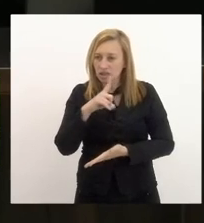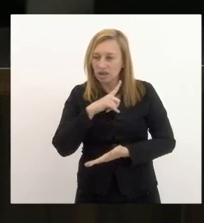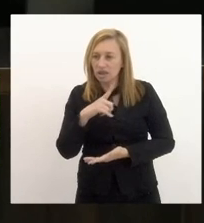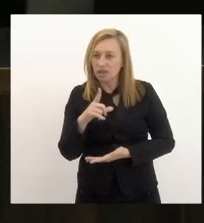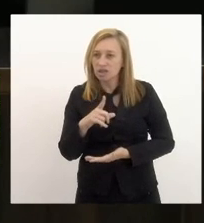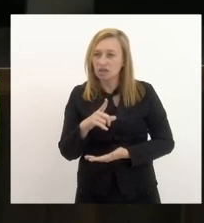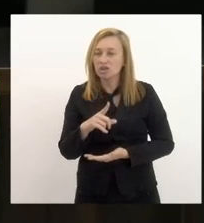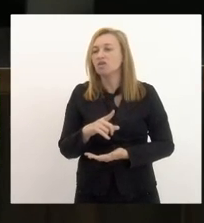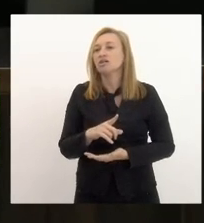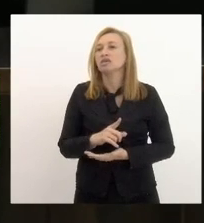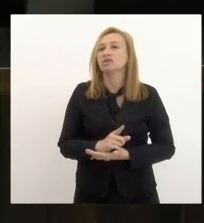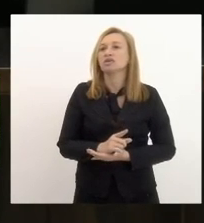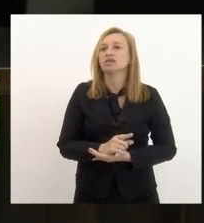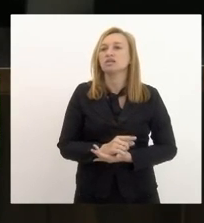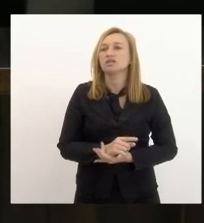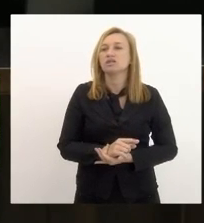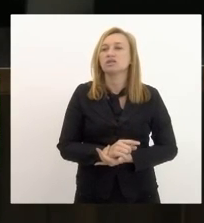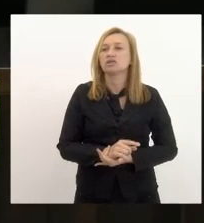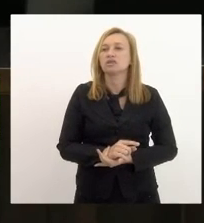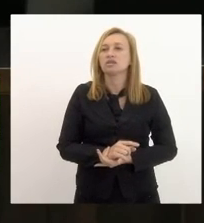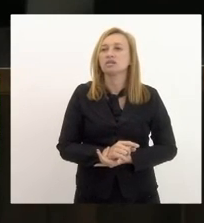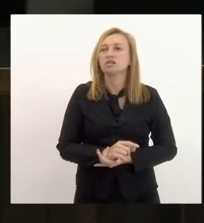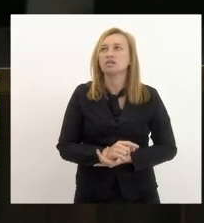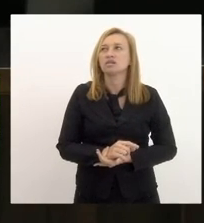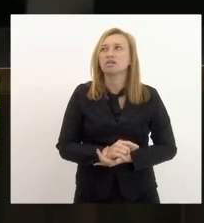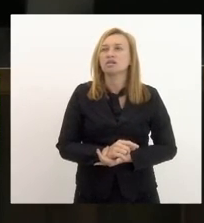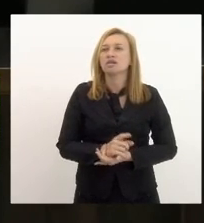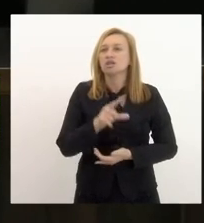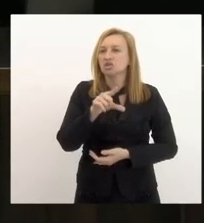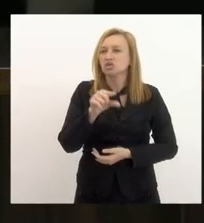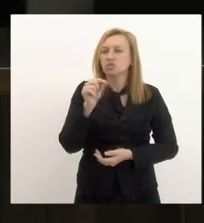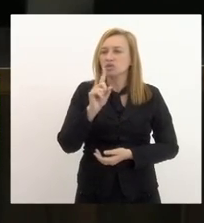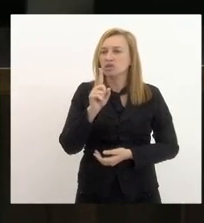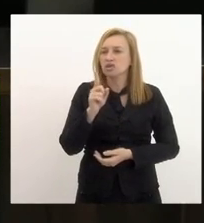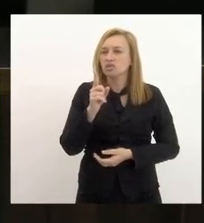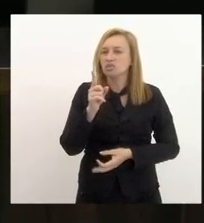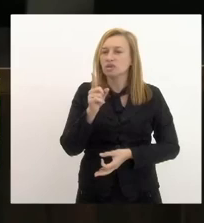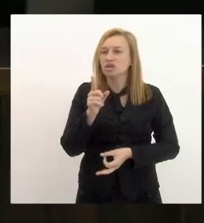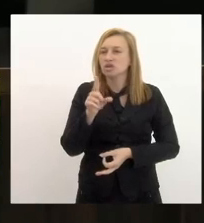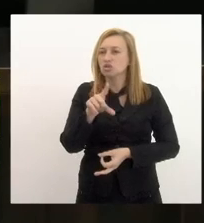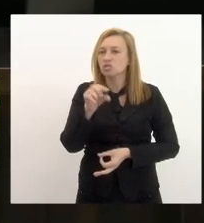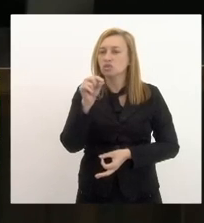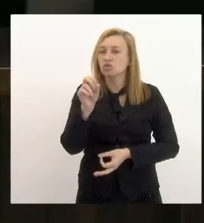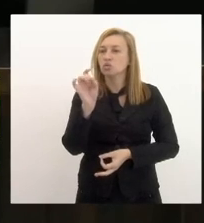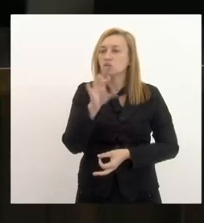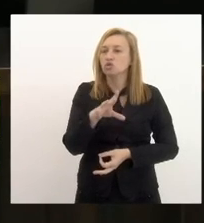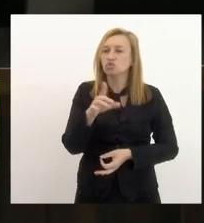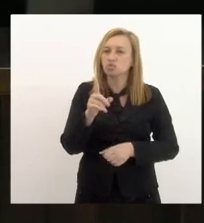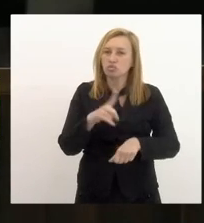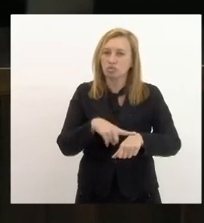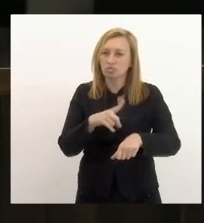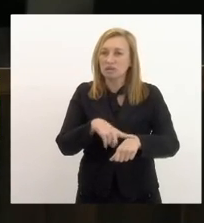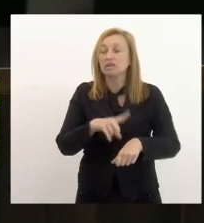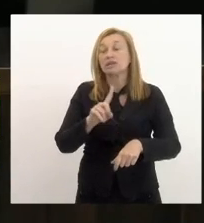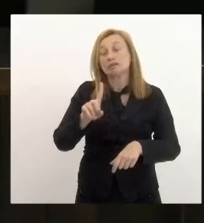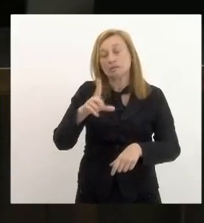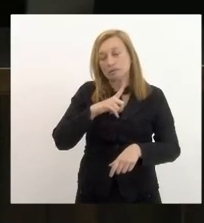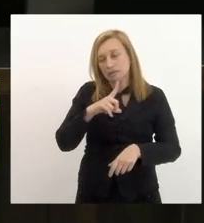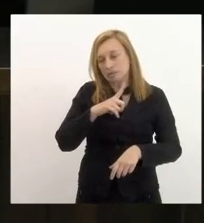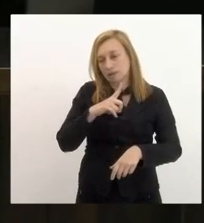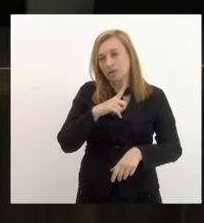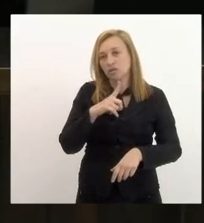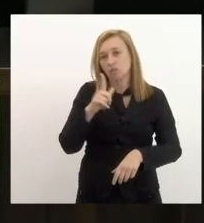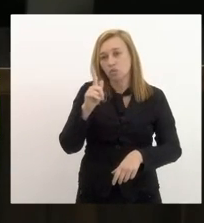e na dívida ativa O que quer dizer que a decisão não tá indo a decidida em última instância ainda tem um